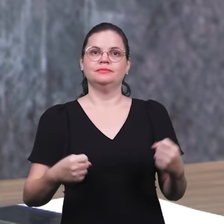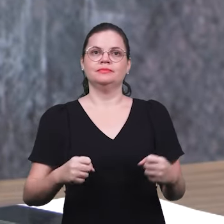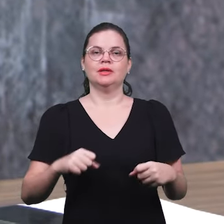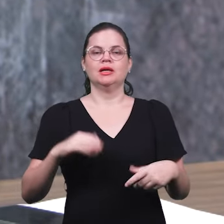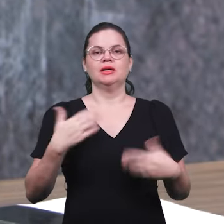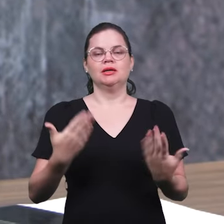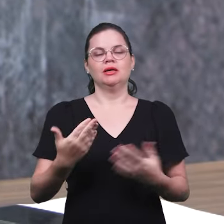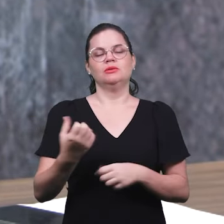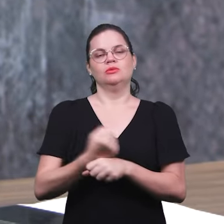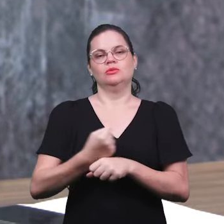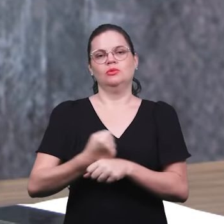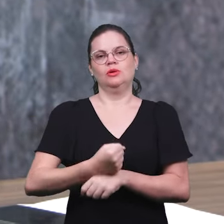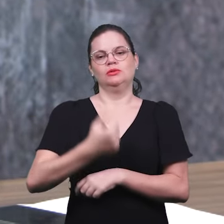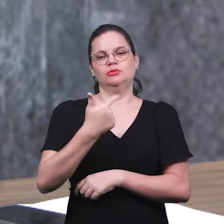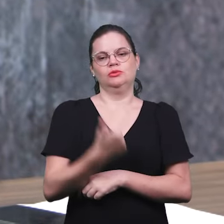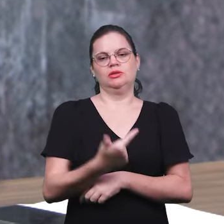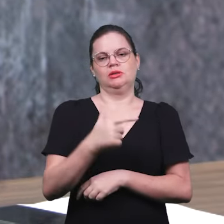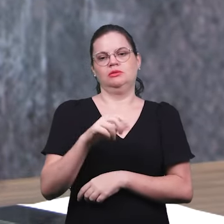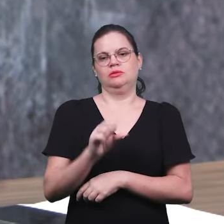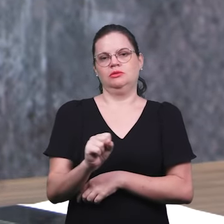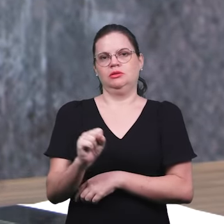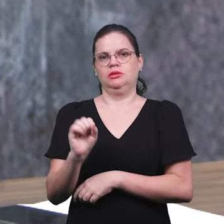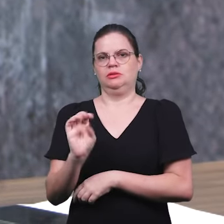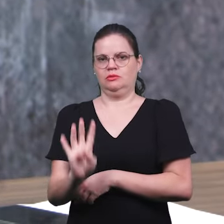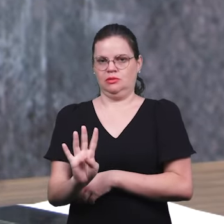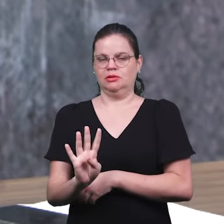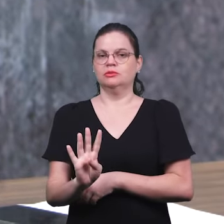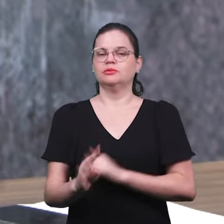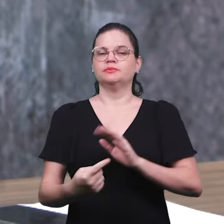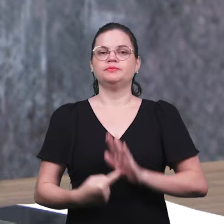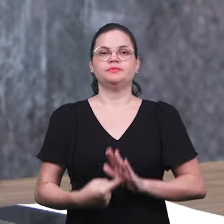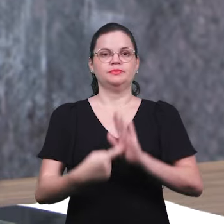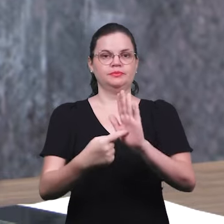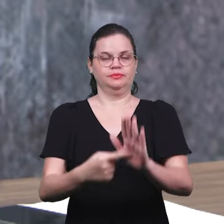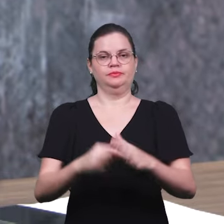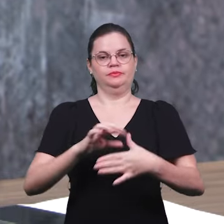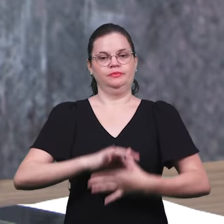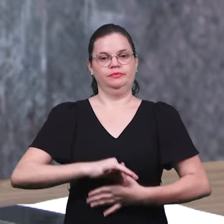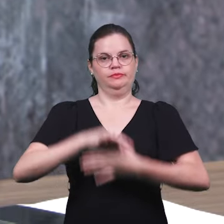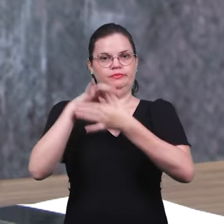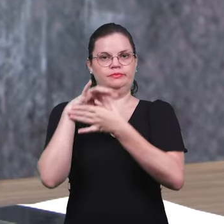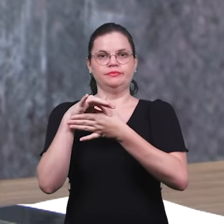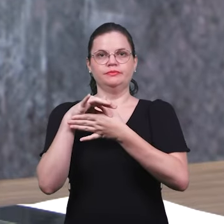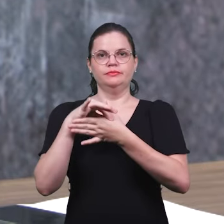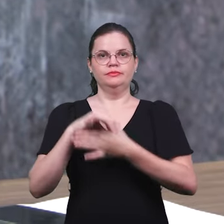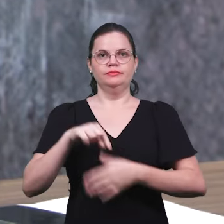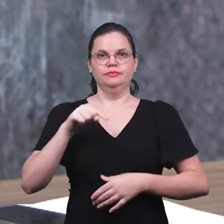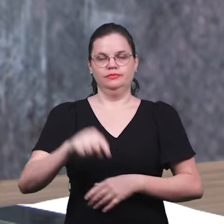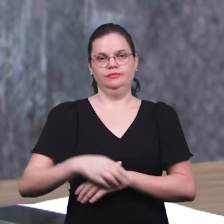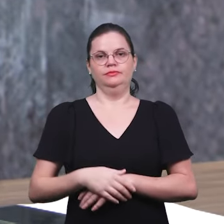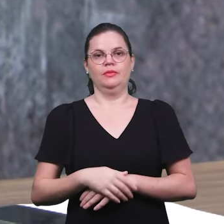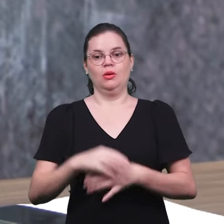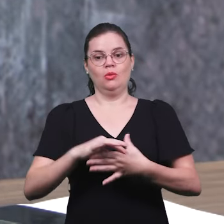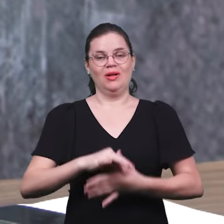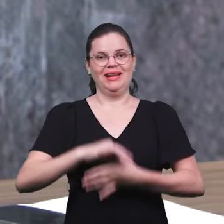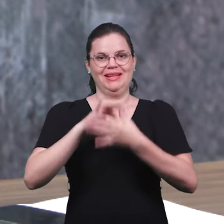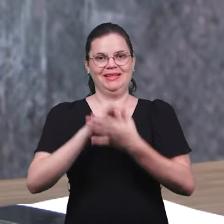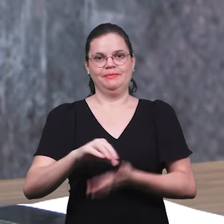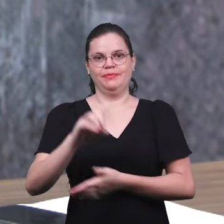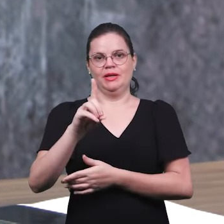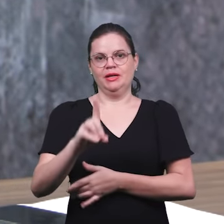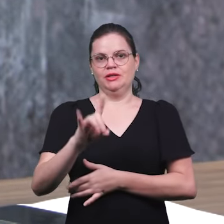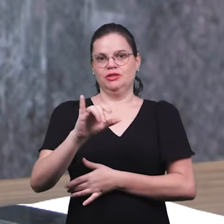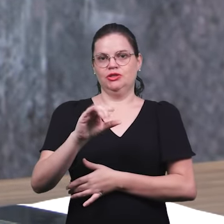ano 284 surge uma liderança em Roma importante, que é o imperador Diocleciano. esse